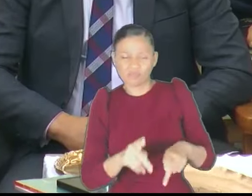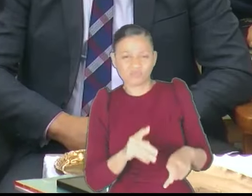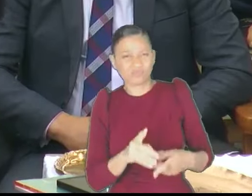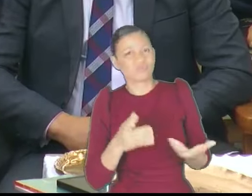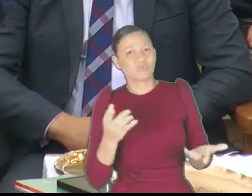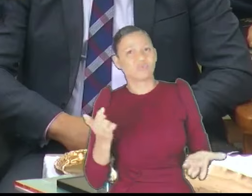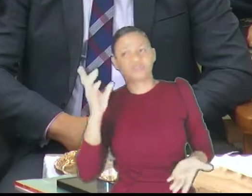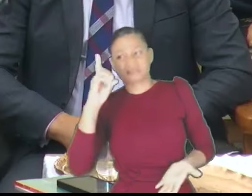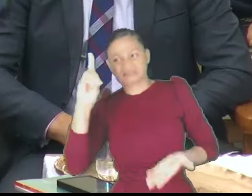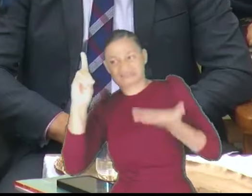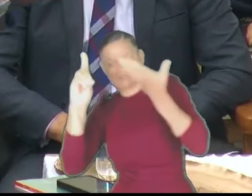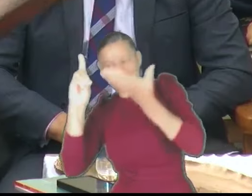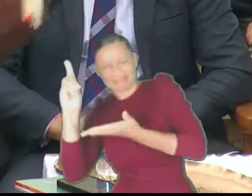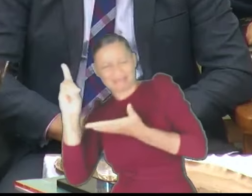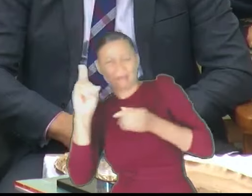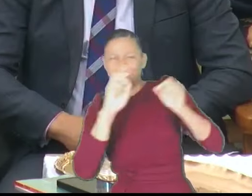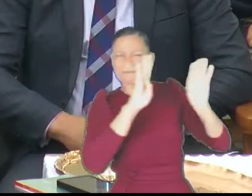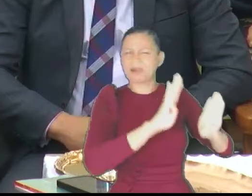se é Baal.